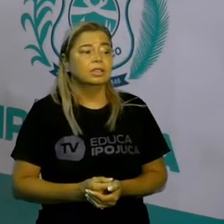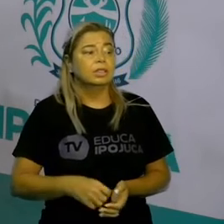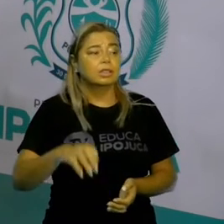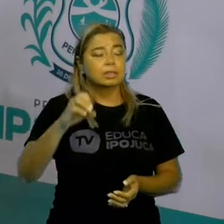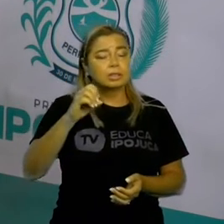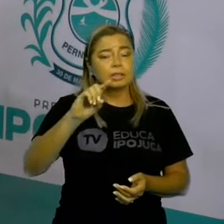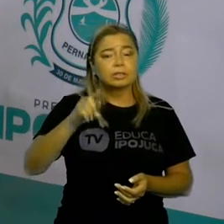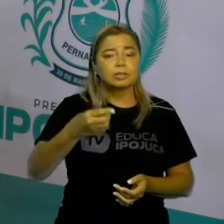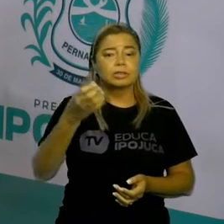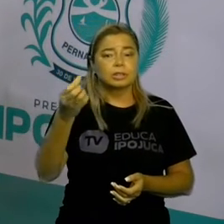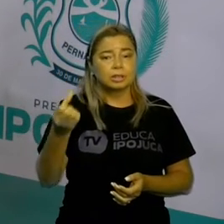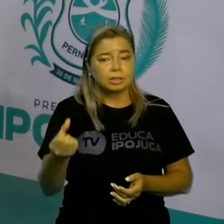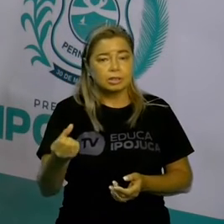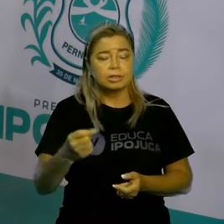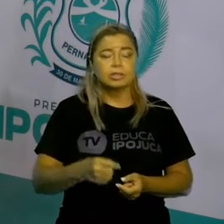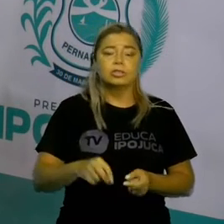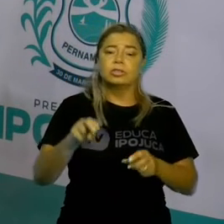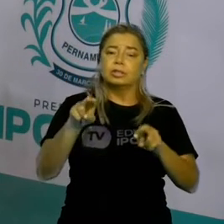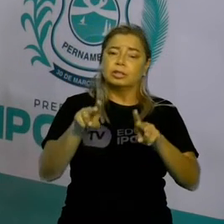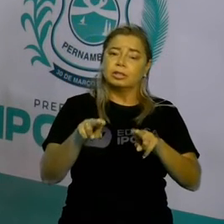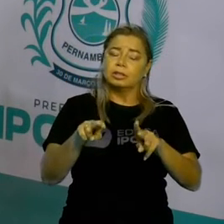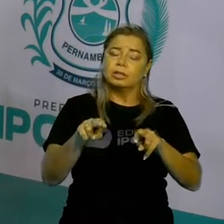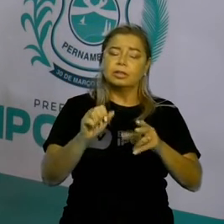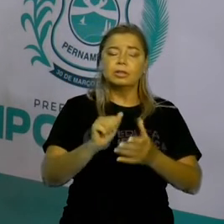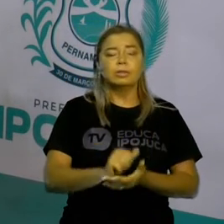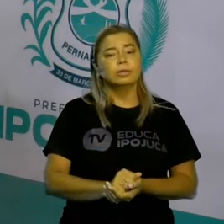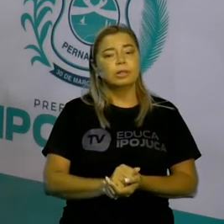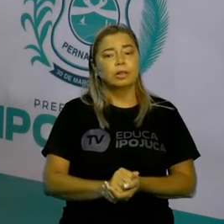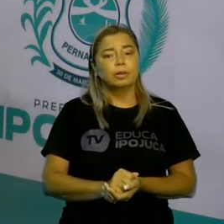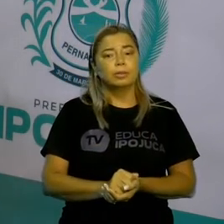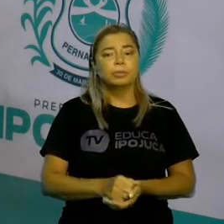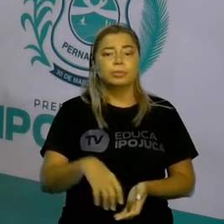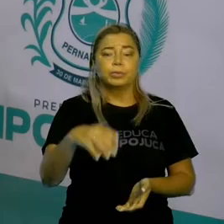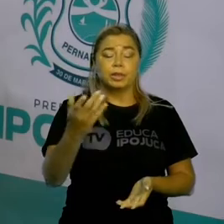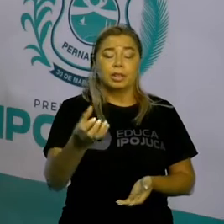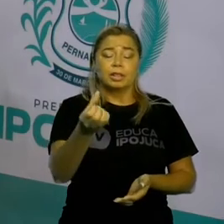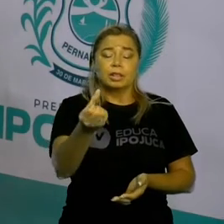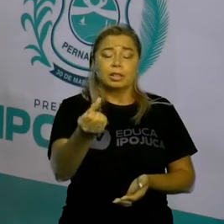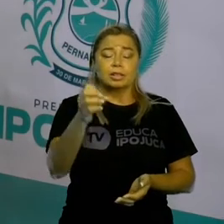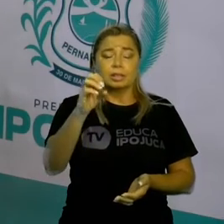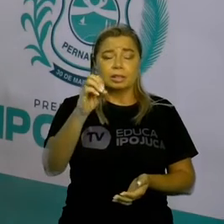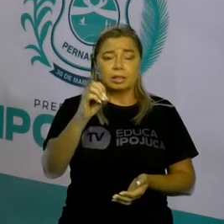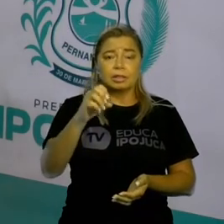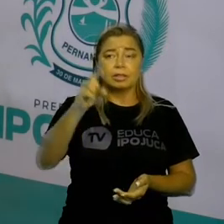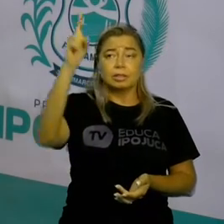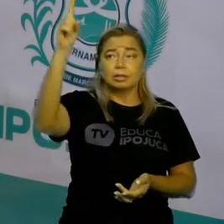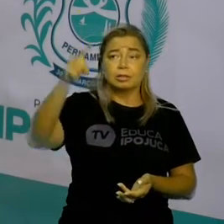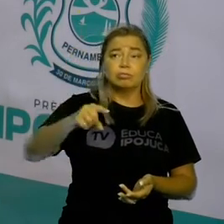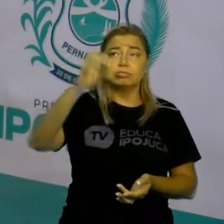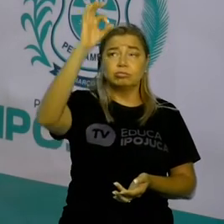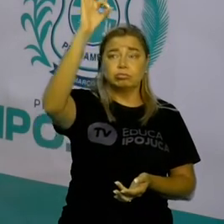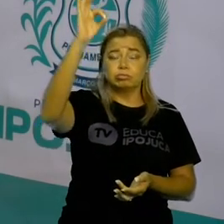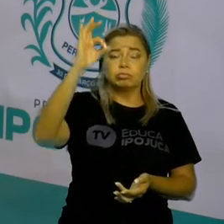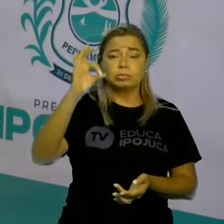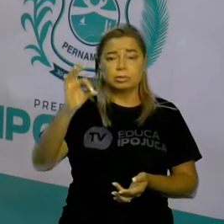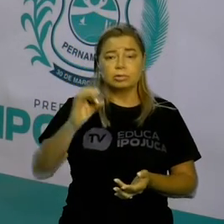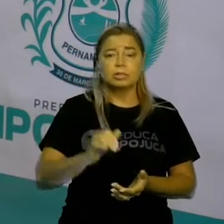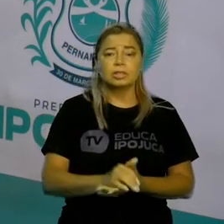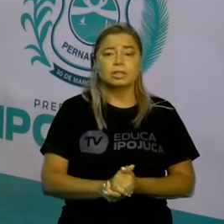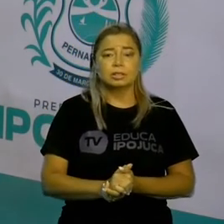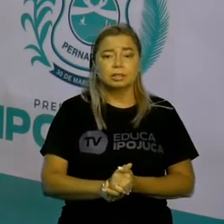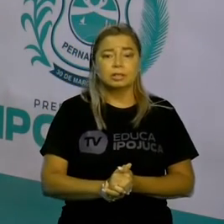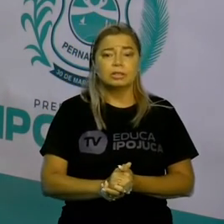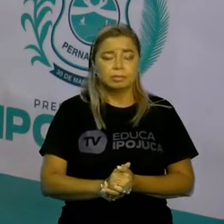aqui, eles vêm ser exatamente 60%. Pois é, 60% aqui